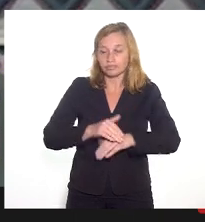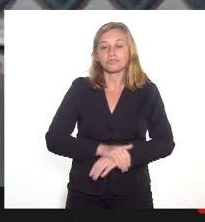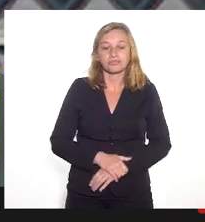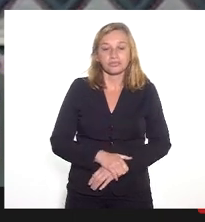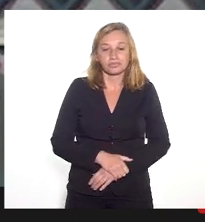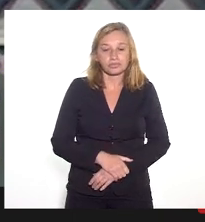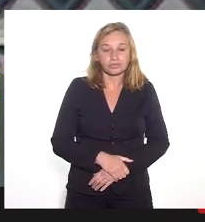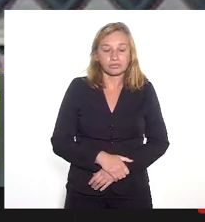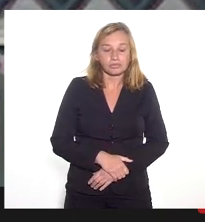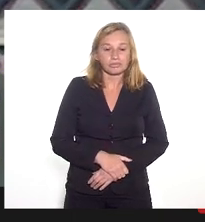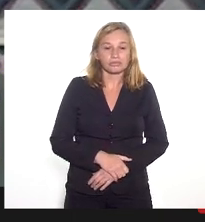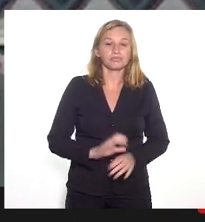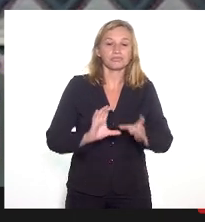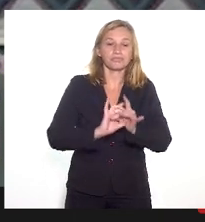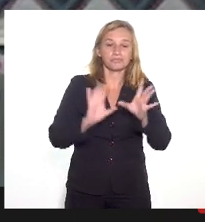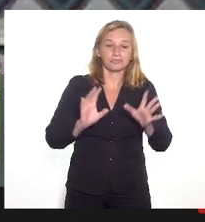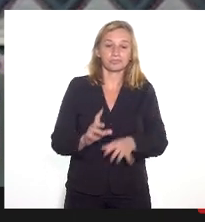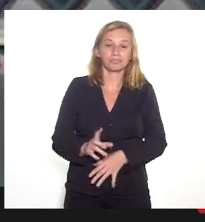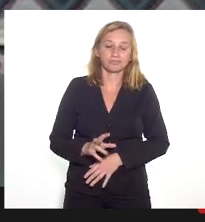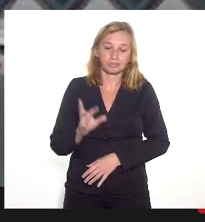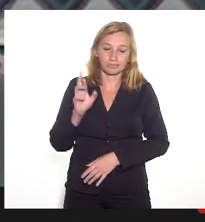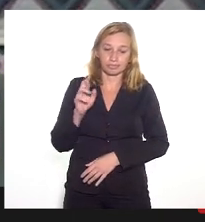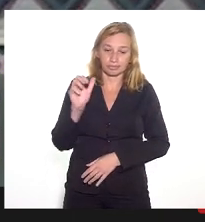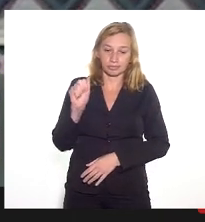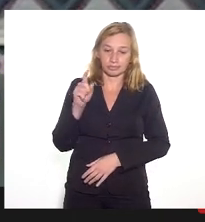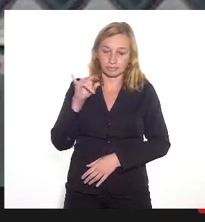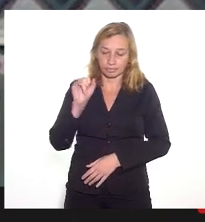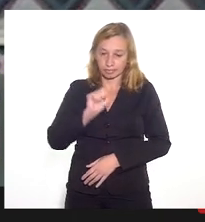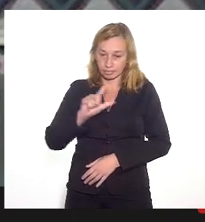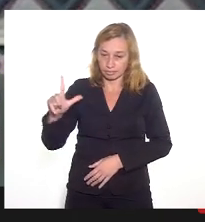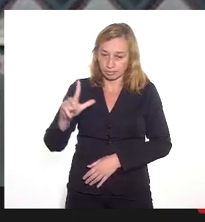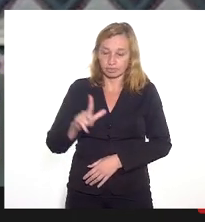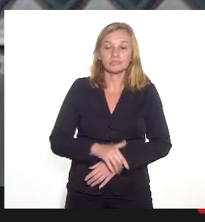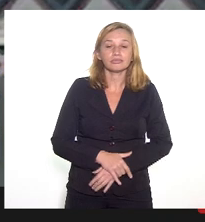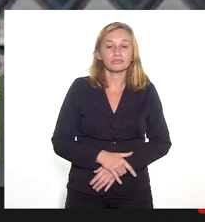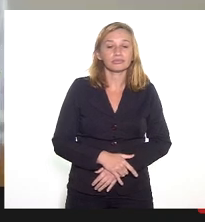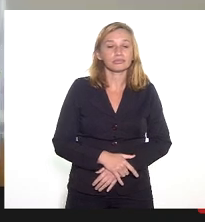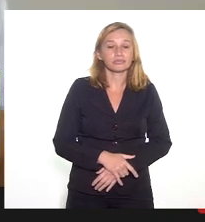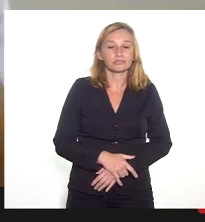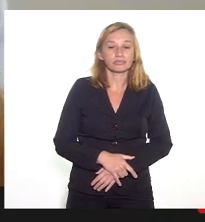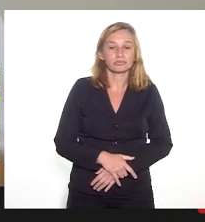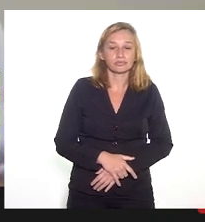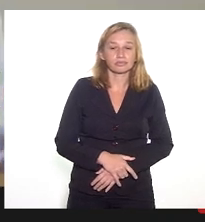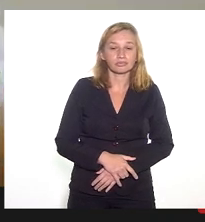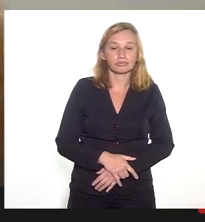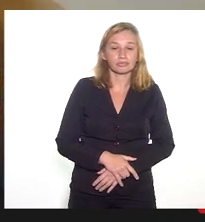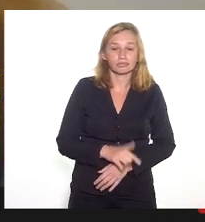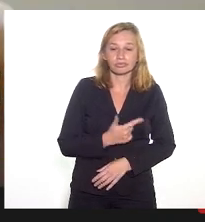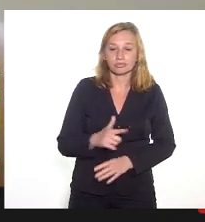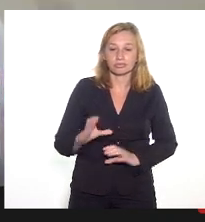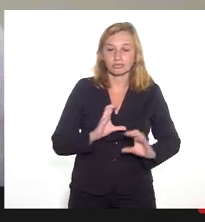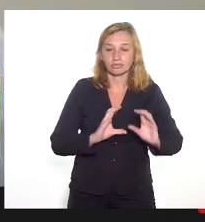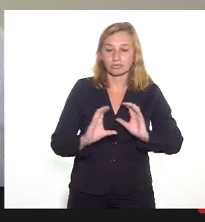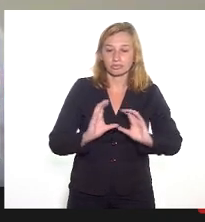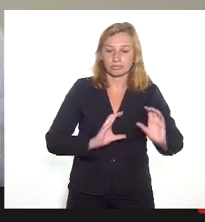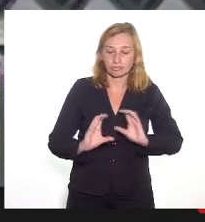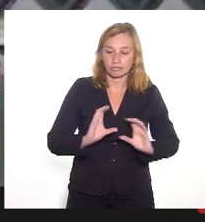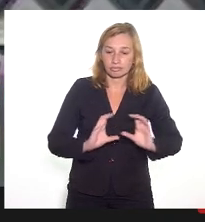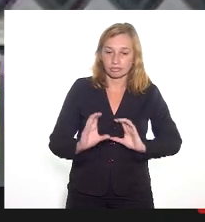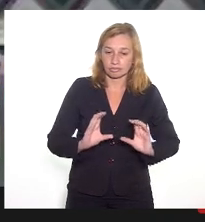na democracia radical, radicalizar a democracia, e sem comunicação popular,